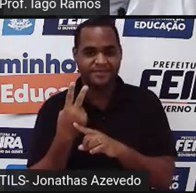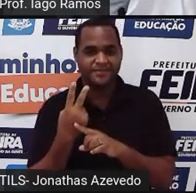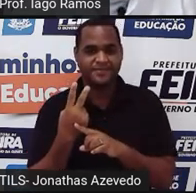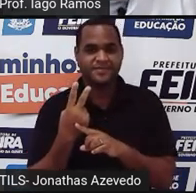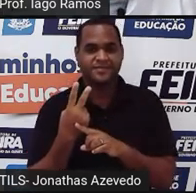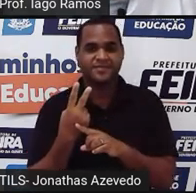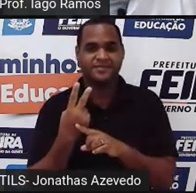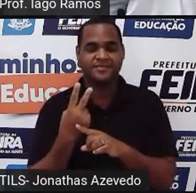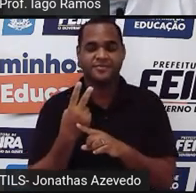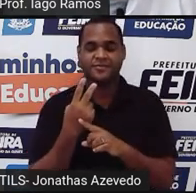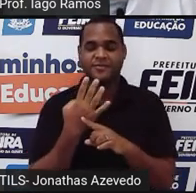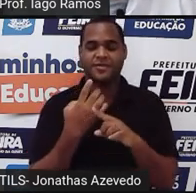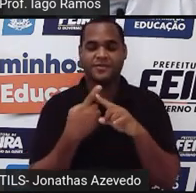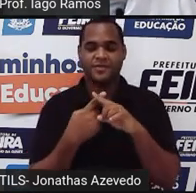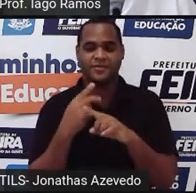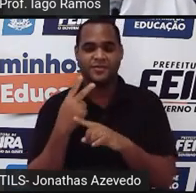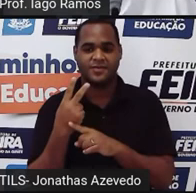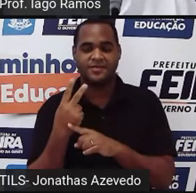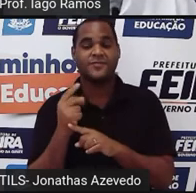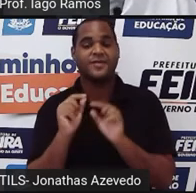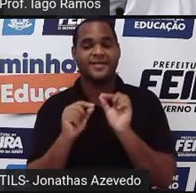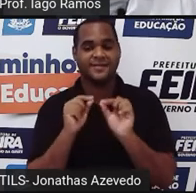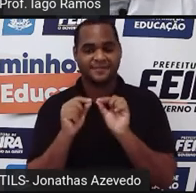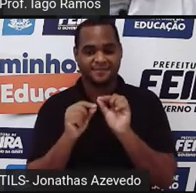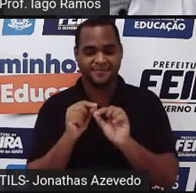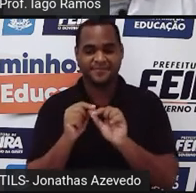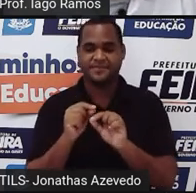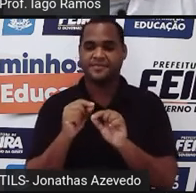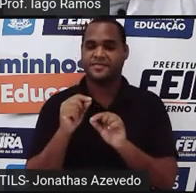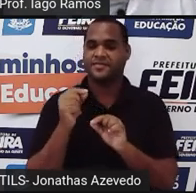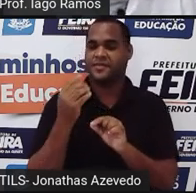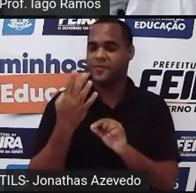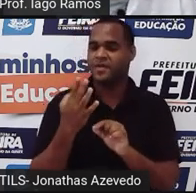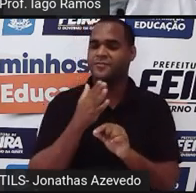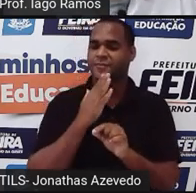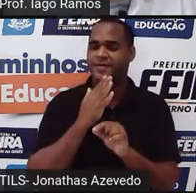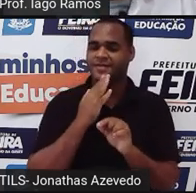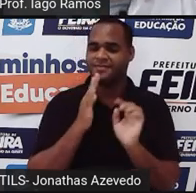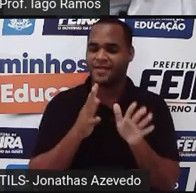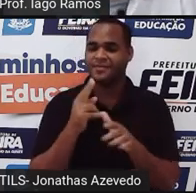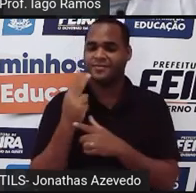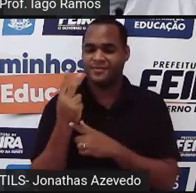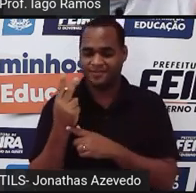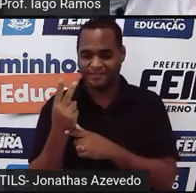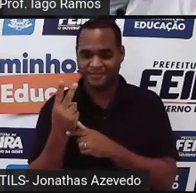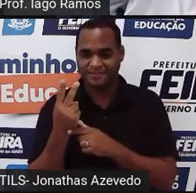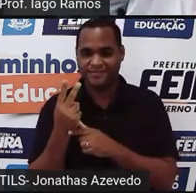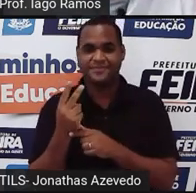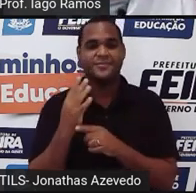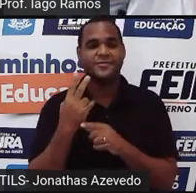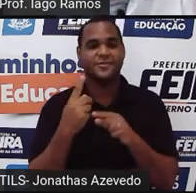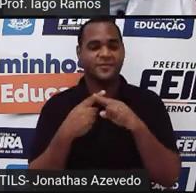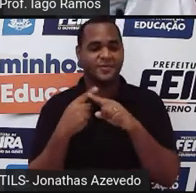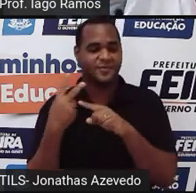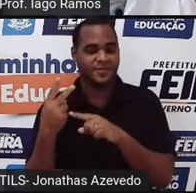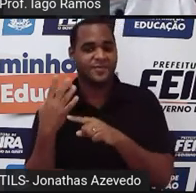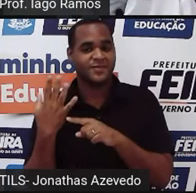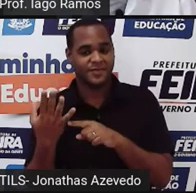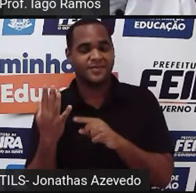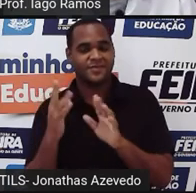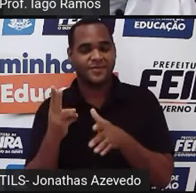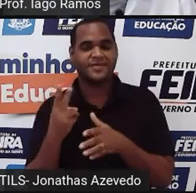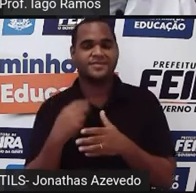quatro vezes 2 e 4 x 2 é 8 raiz de 4 a gente conhece é dois tá bom e duas vezes dois é